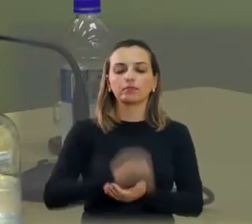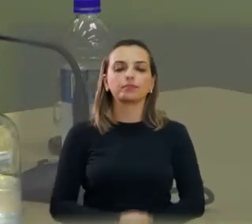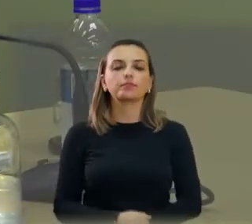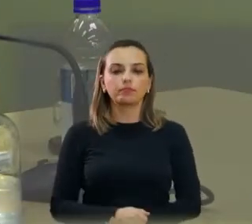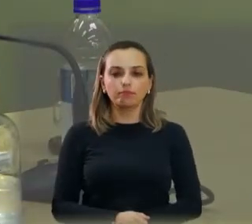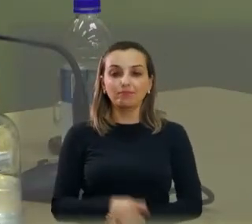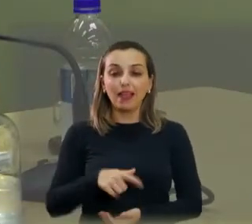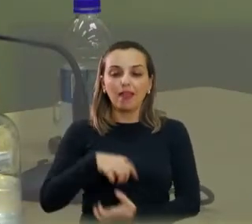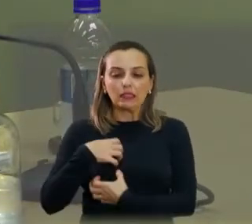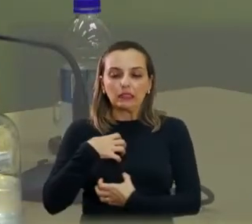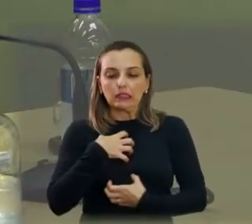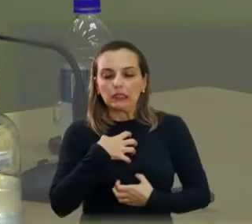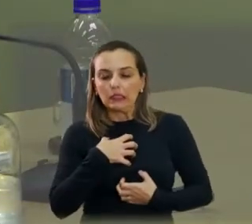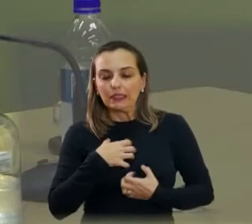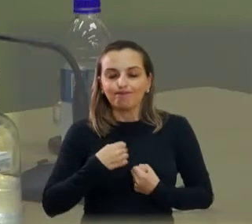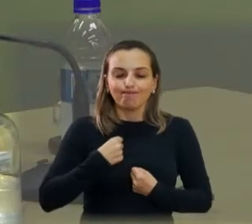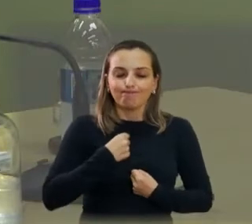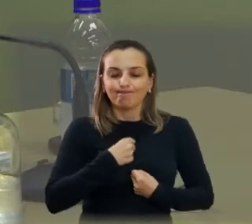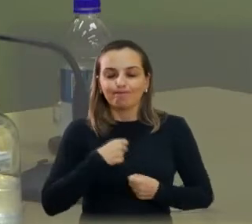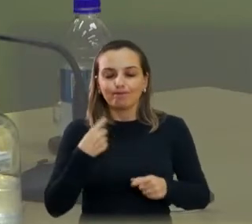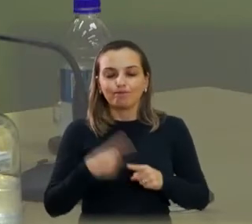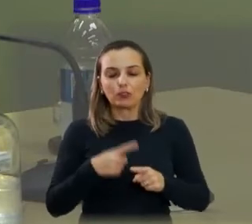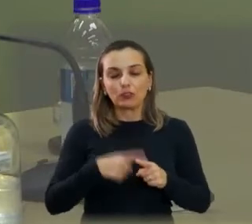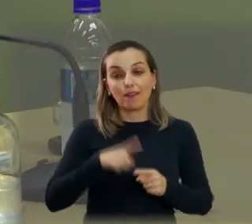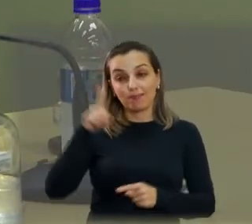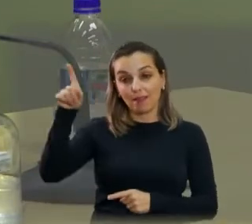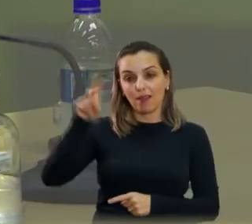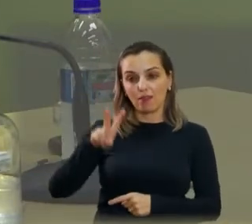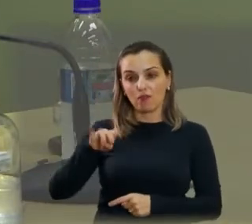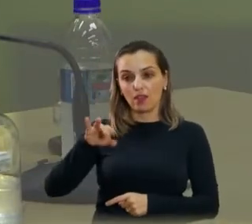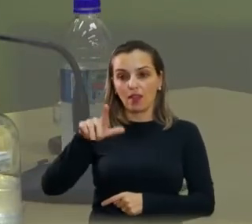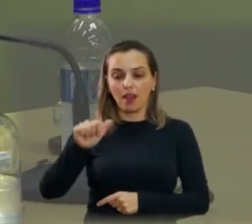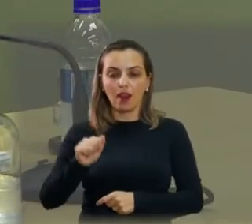muito grande para nós, porque o polo da Vila Xavier foi